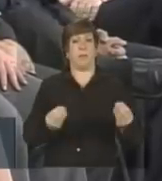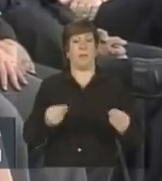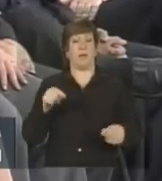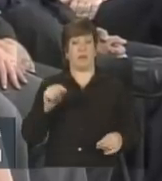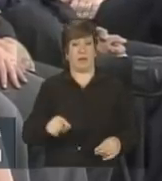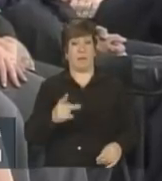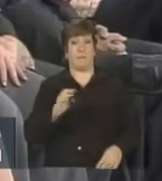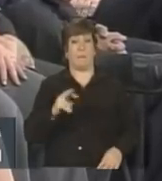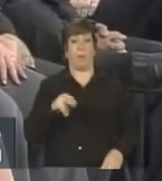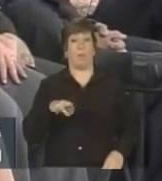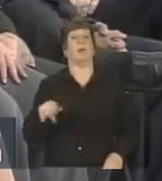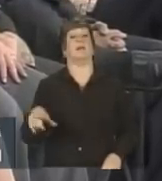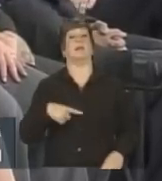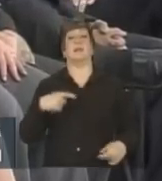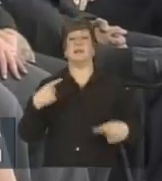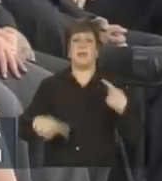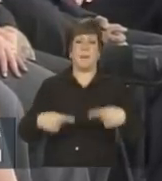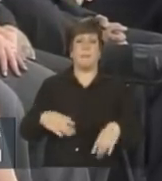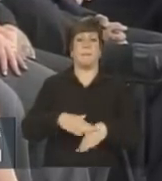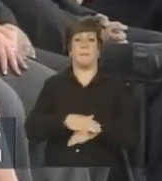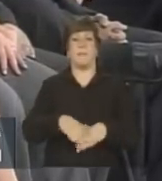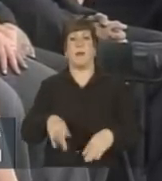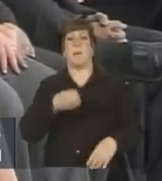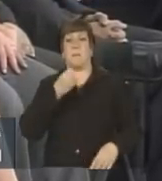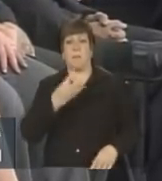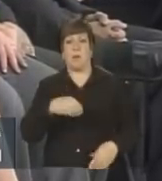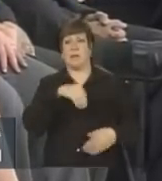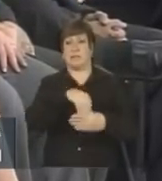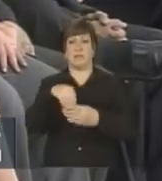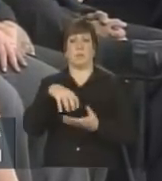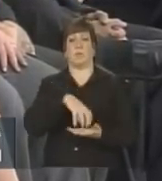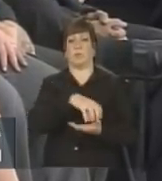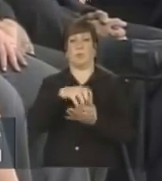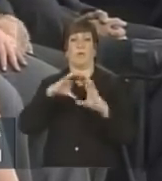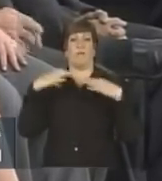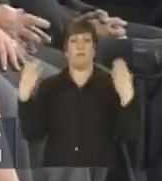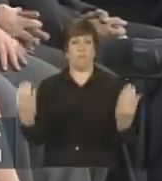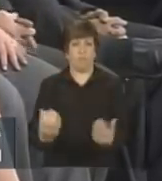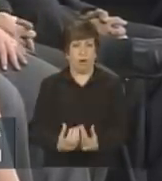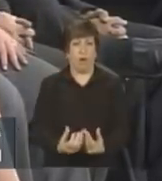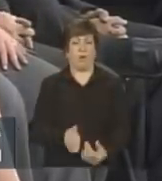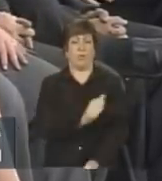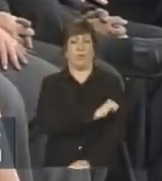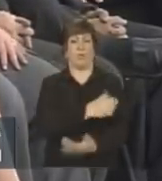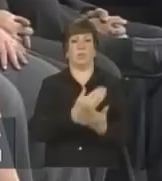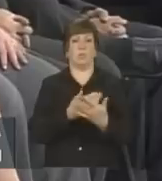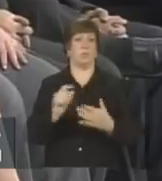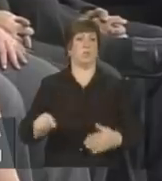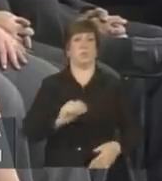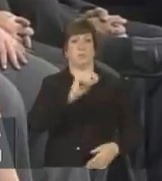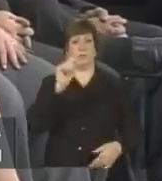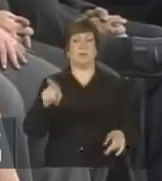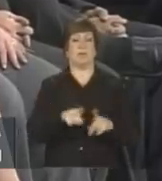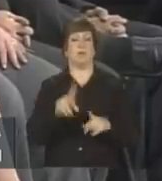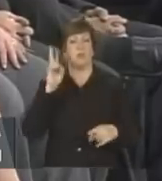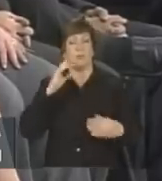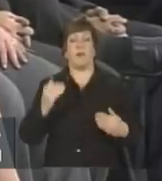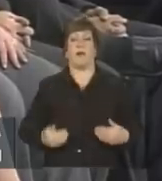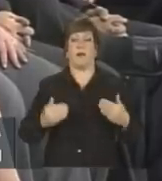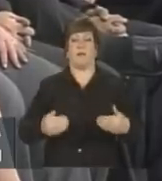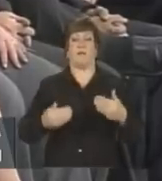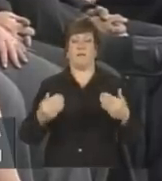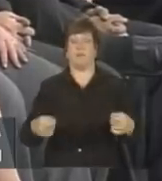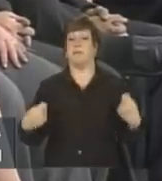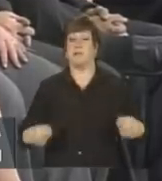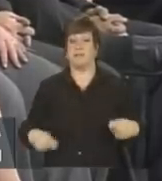ProUni, porque é um debate que nasceu nos fóruns do movimento estudantil, nos debates que se faz em relação aos avanços necessários para a